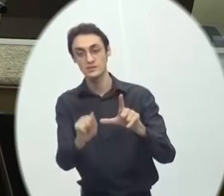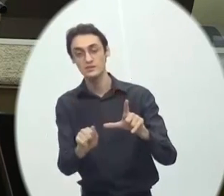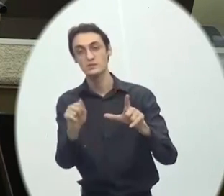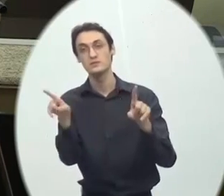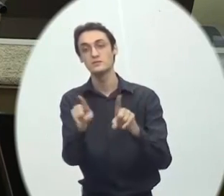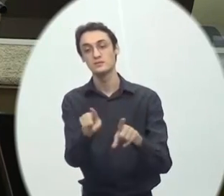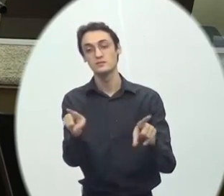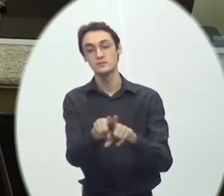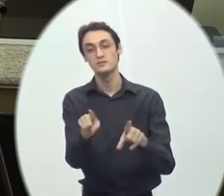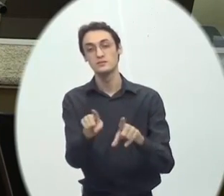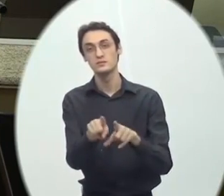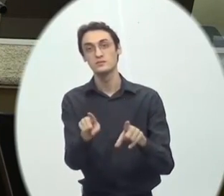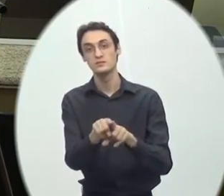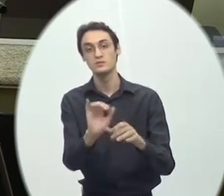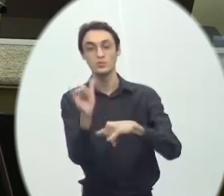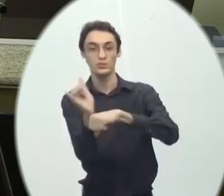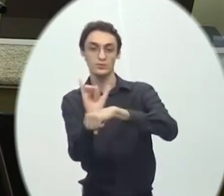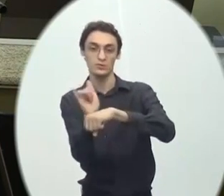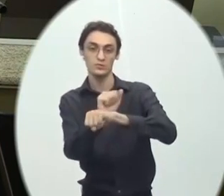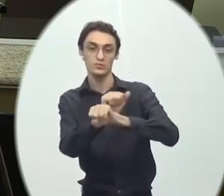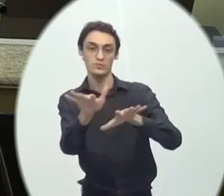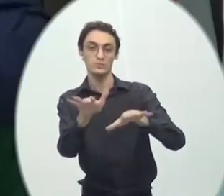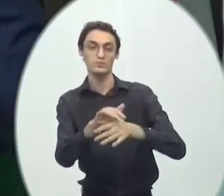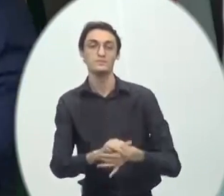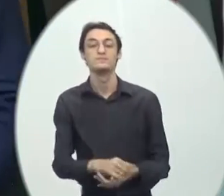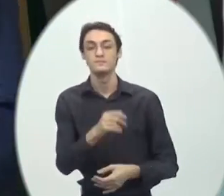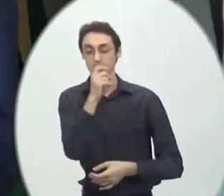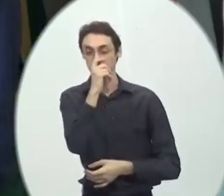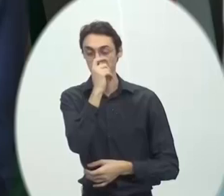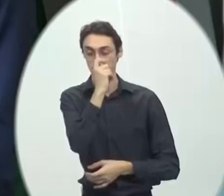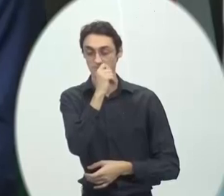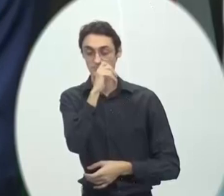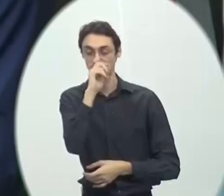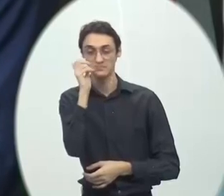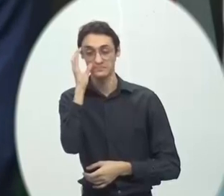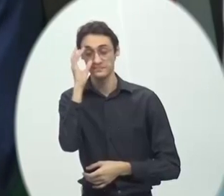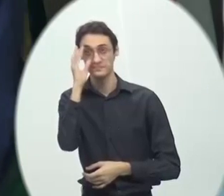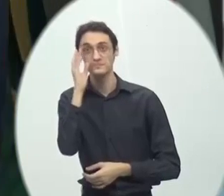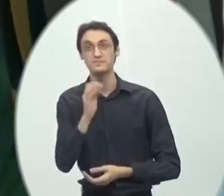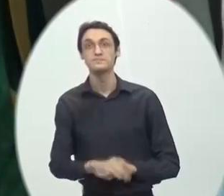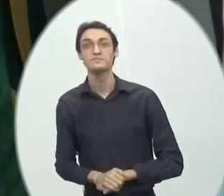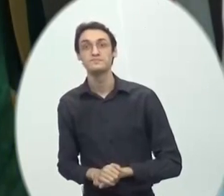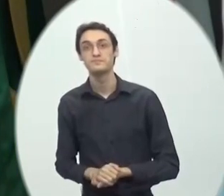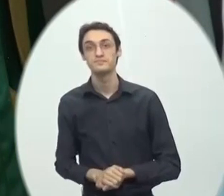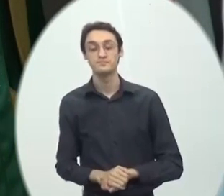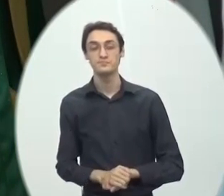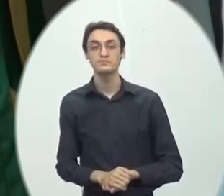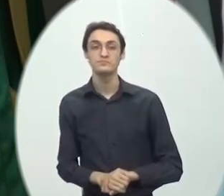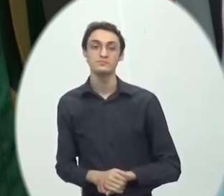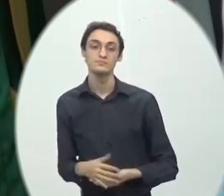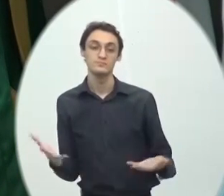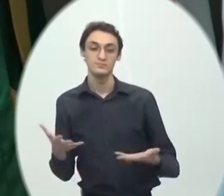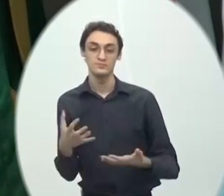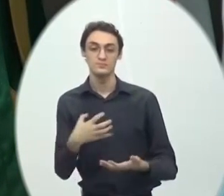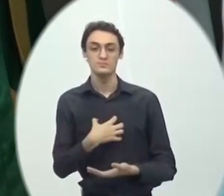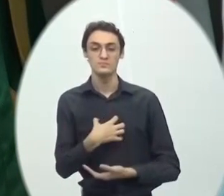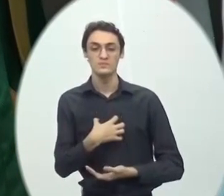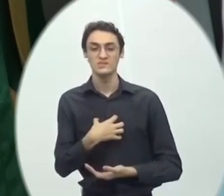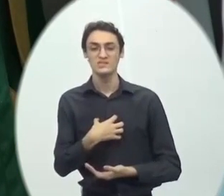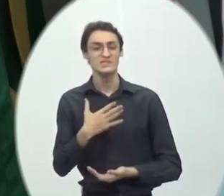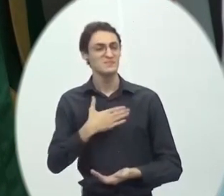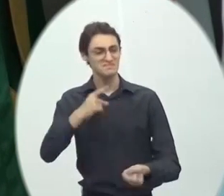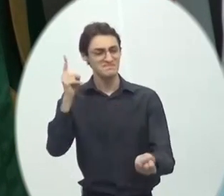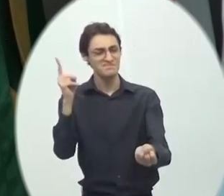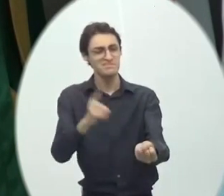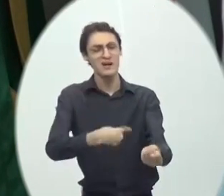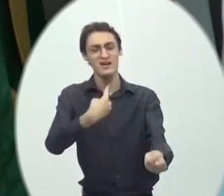pelo nosso transmissão pelo YouTube. Senhor presidente, eu preciso externar aqui hoje a minha indignação mais uma